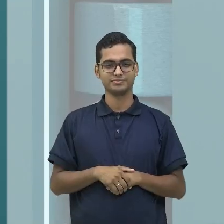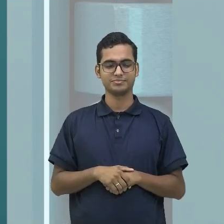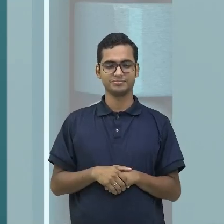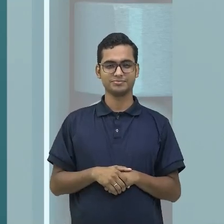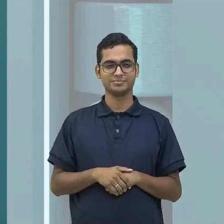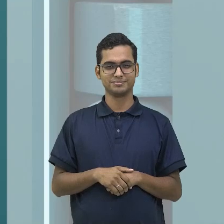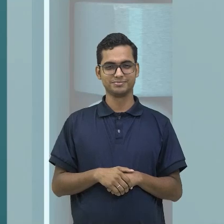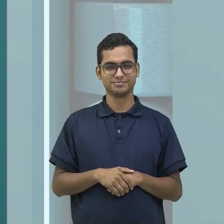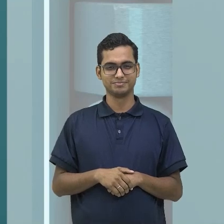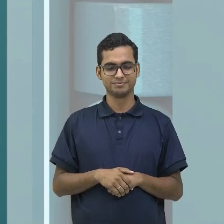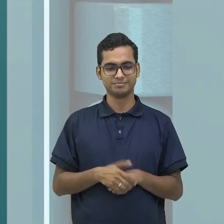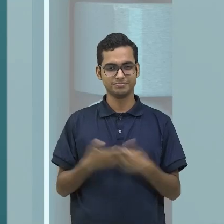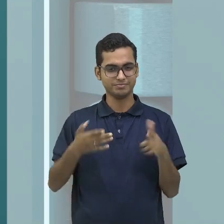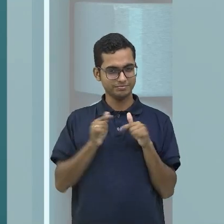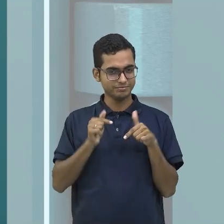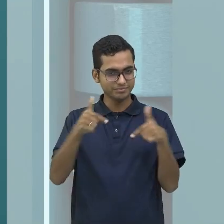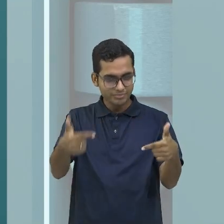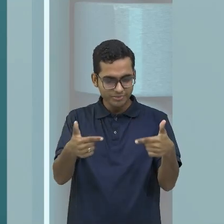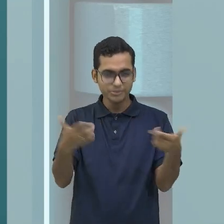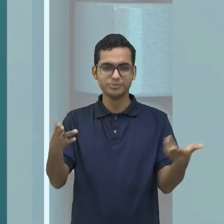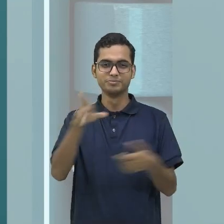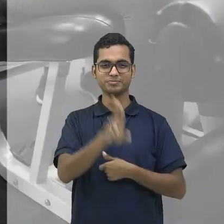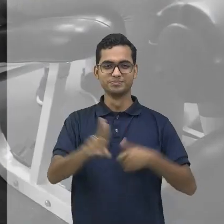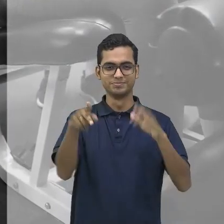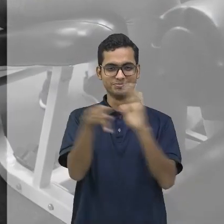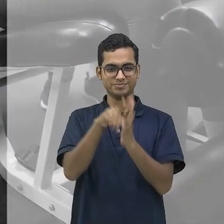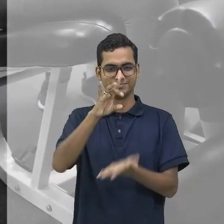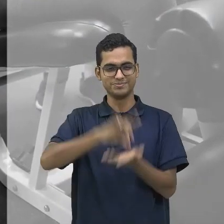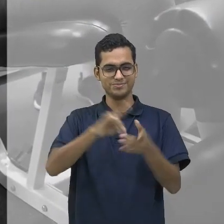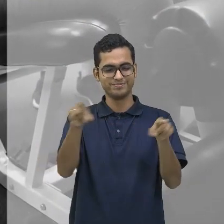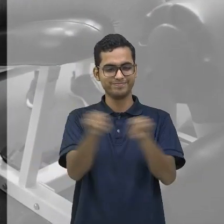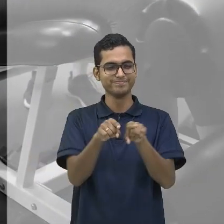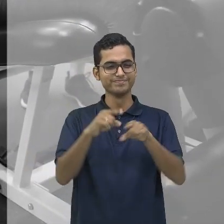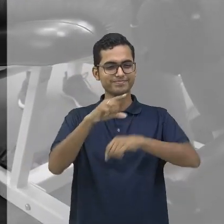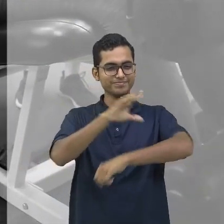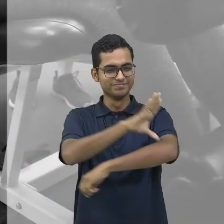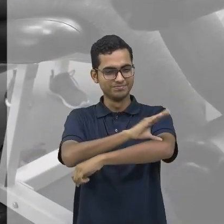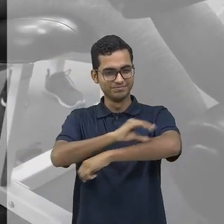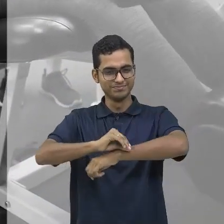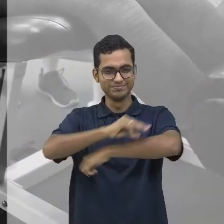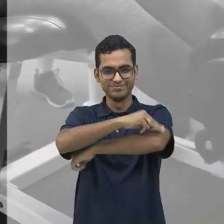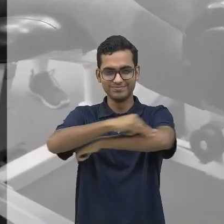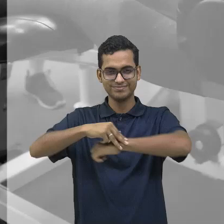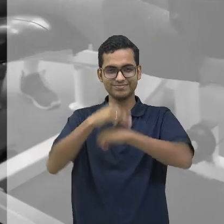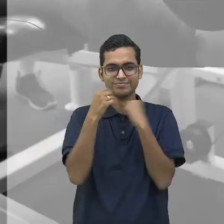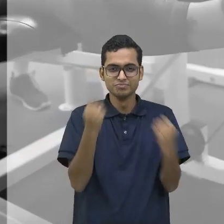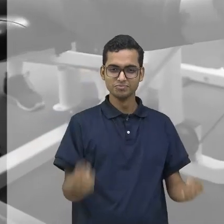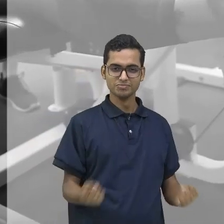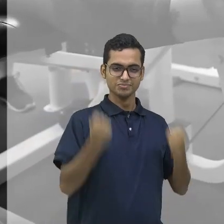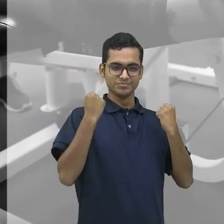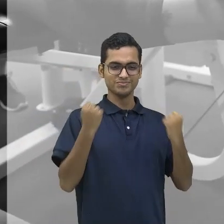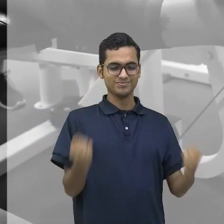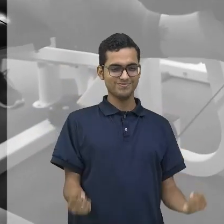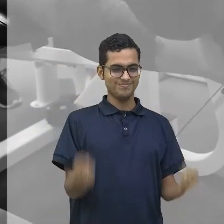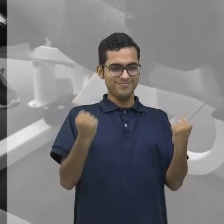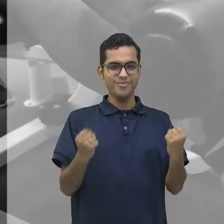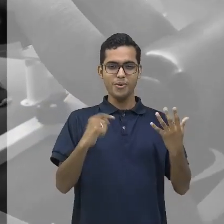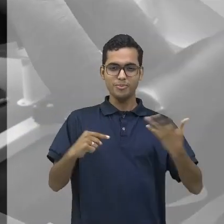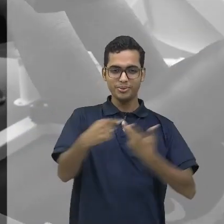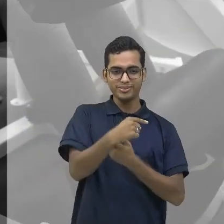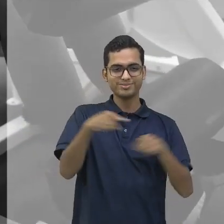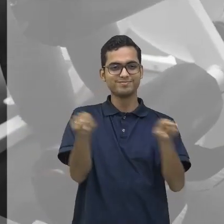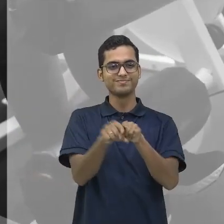que são utilizados ali na musculação. E aí vocês vão ver uma diferença, é justamente o uso desses